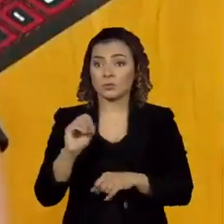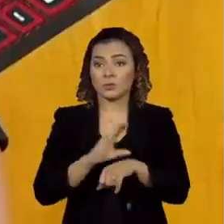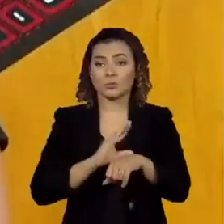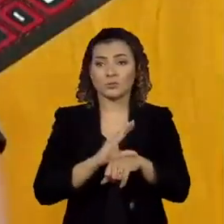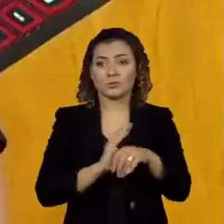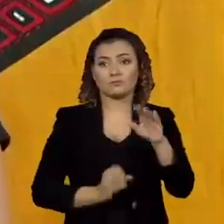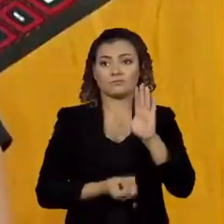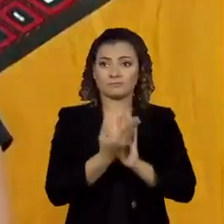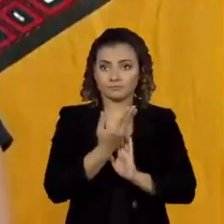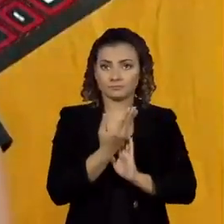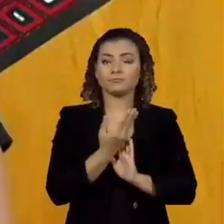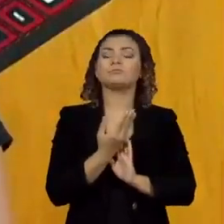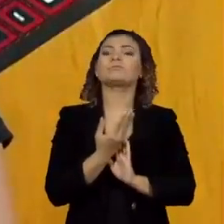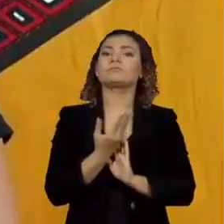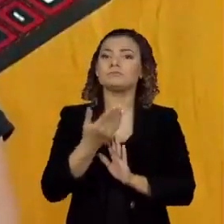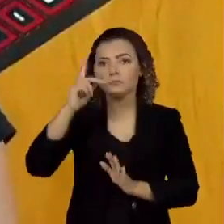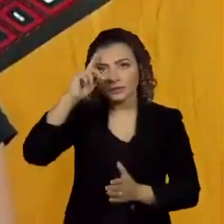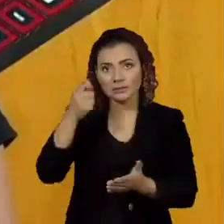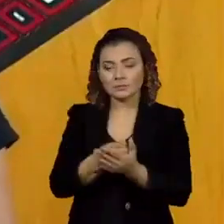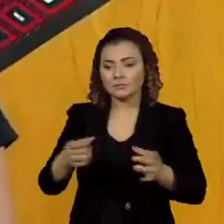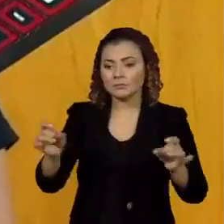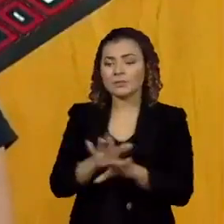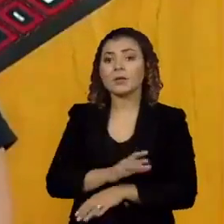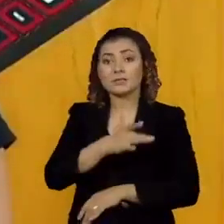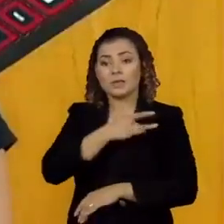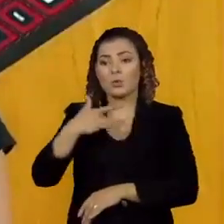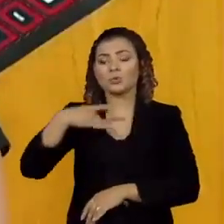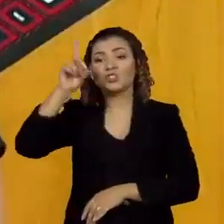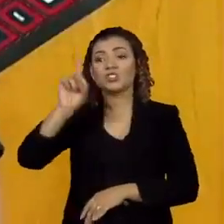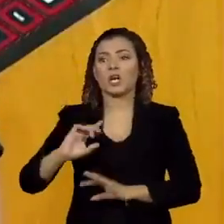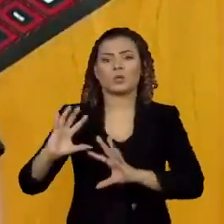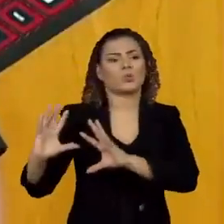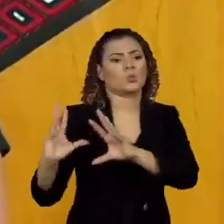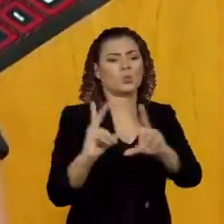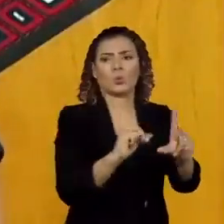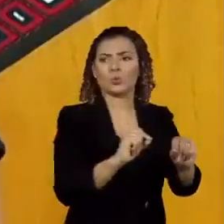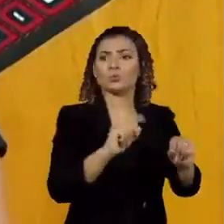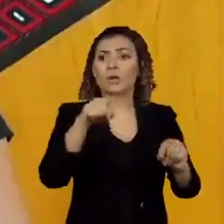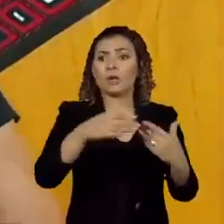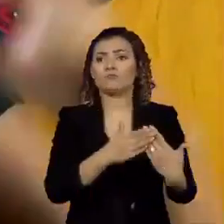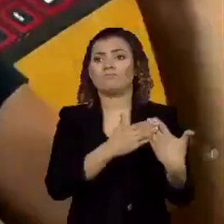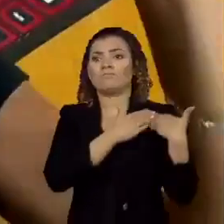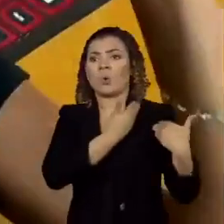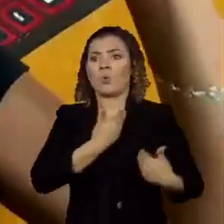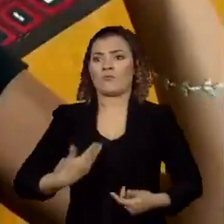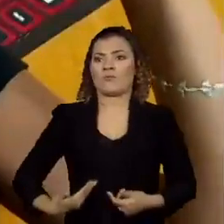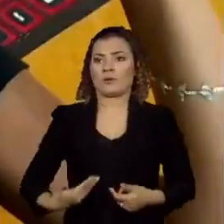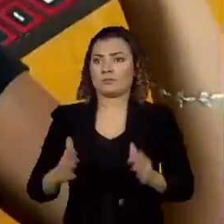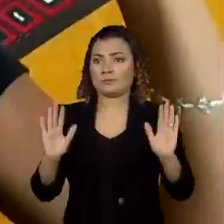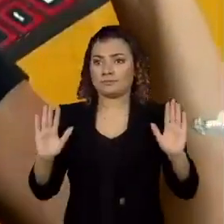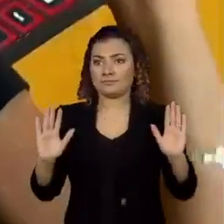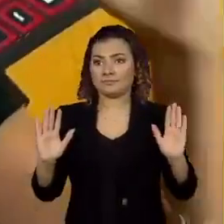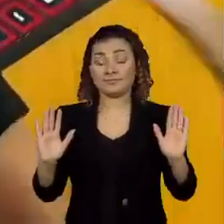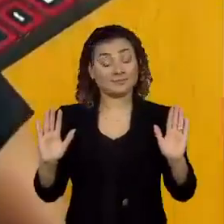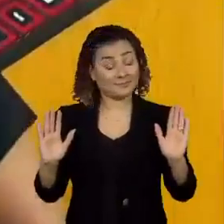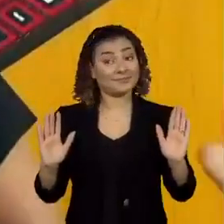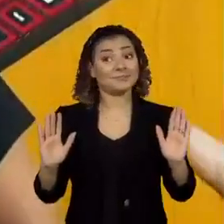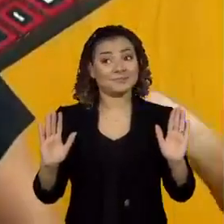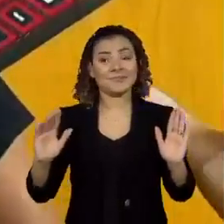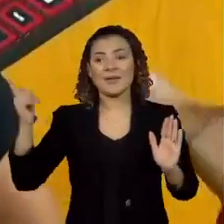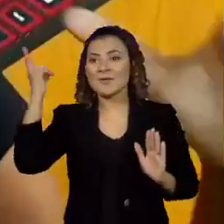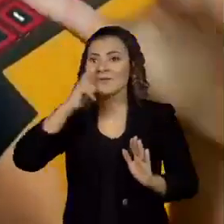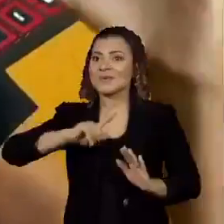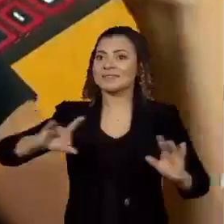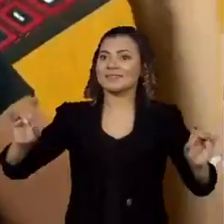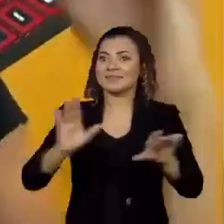Constituição e definiu que a saúde é direito de todos e todas e dever do Estado. A partir daí, demos o